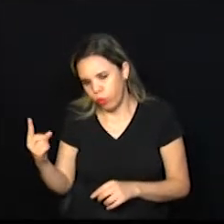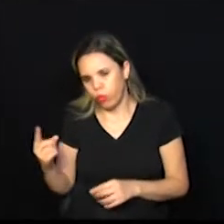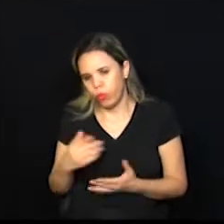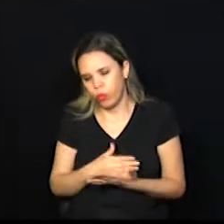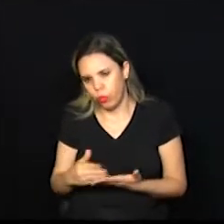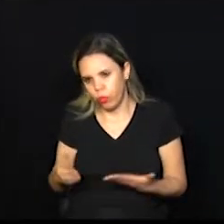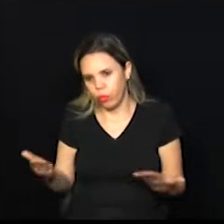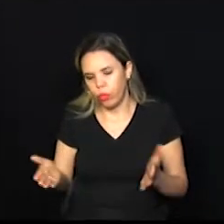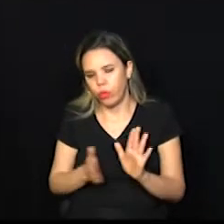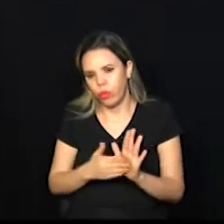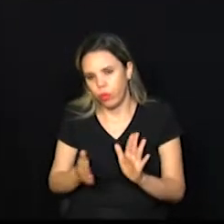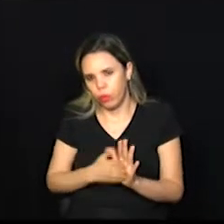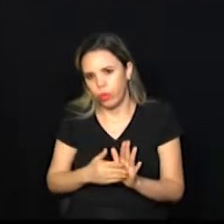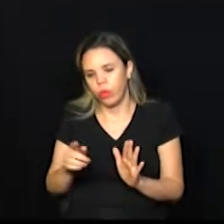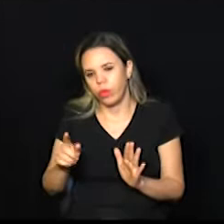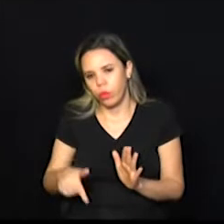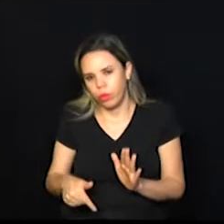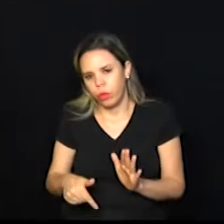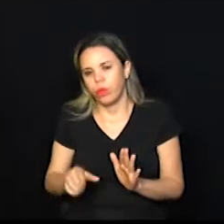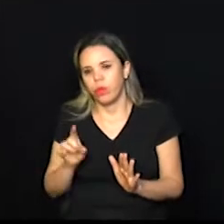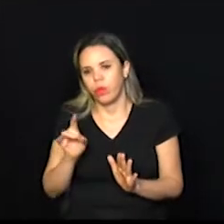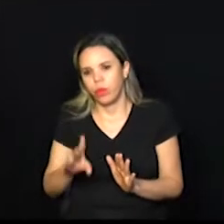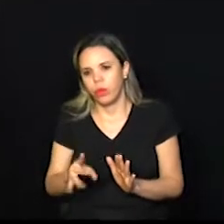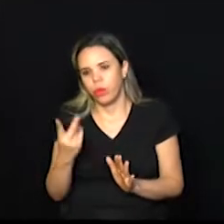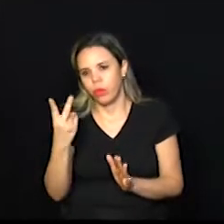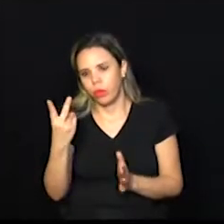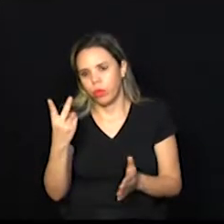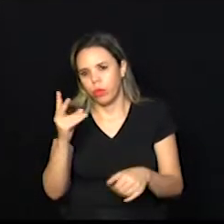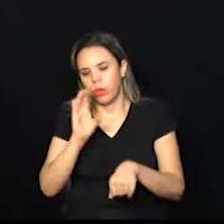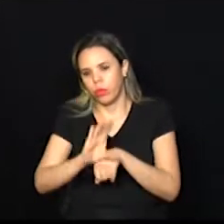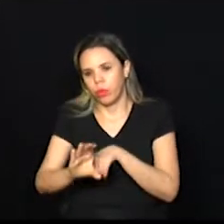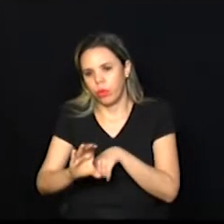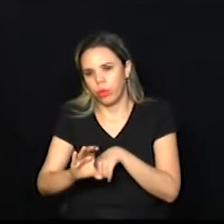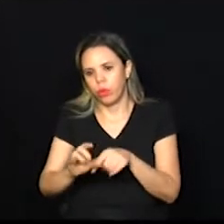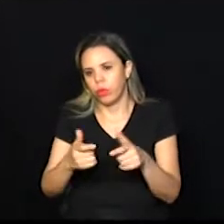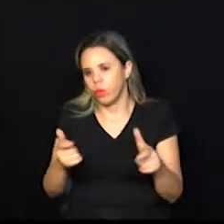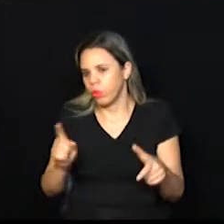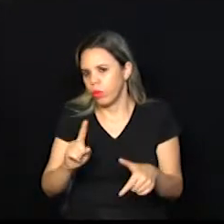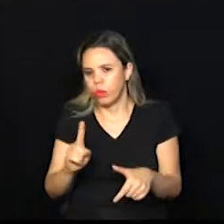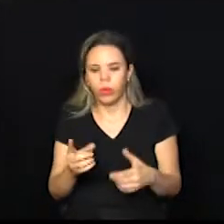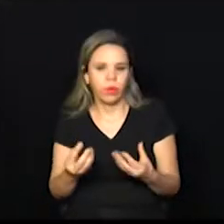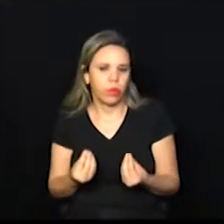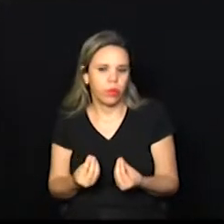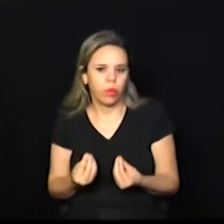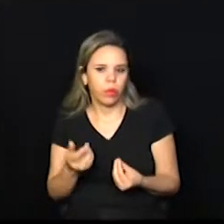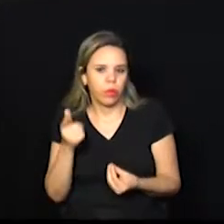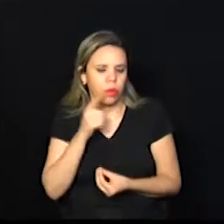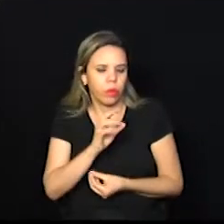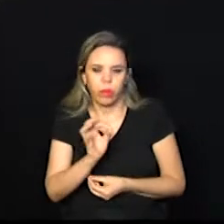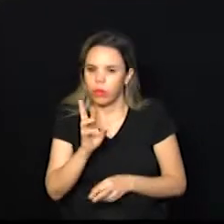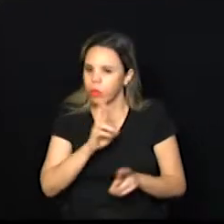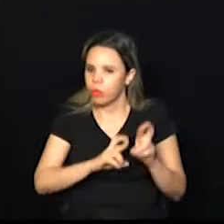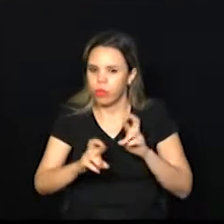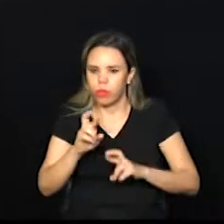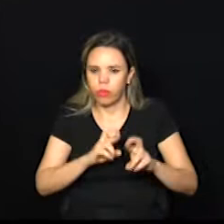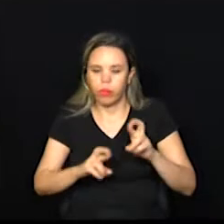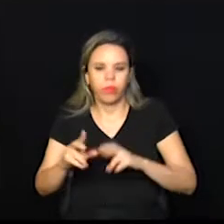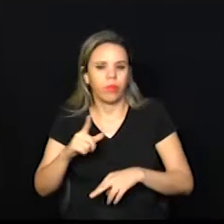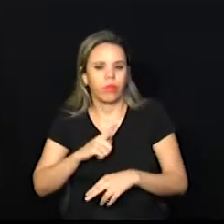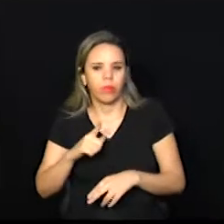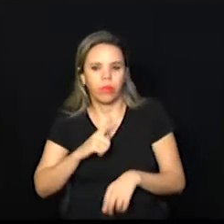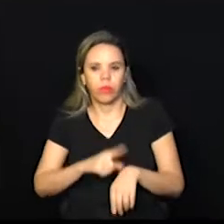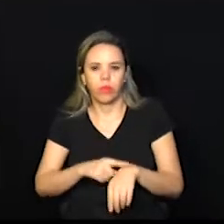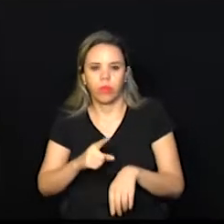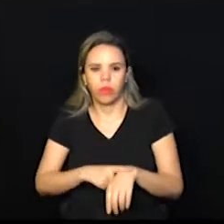começar, a proposta é começar com apenas 2 cursos, para não ampliar demais e a gente não conseguir monitorar. Então, nós estamos no momento